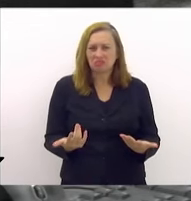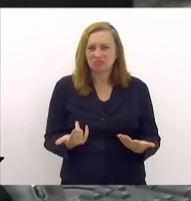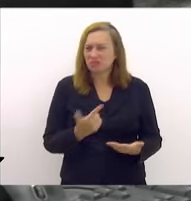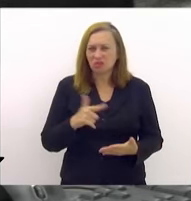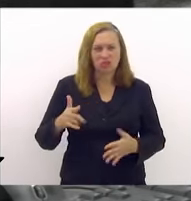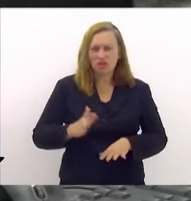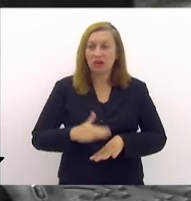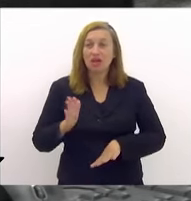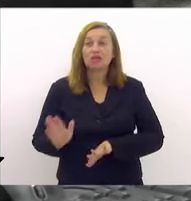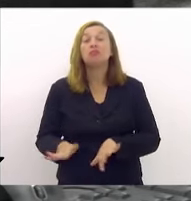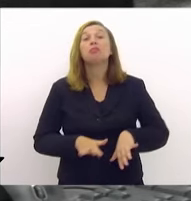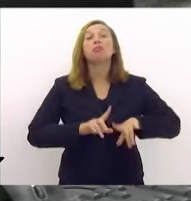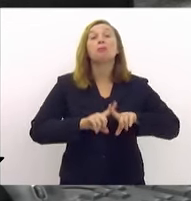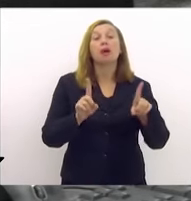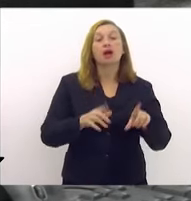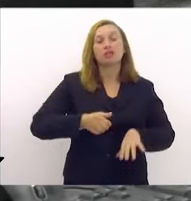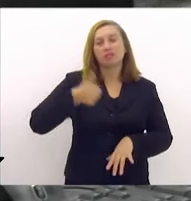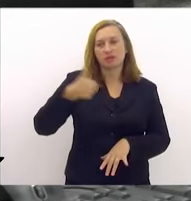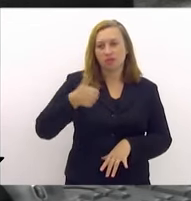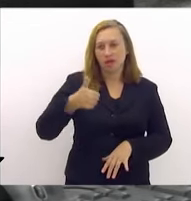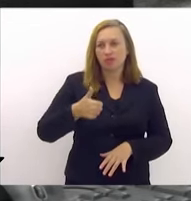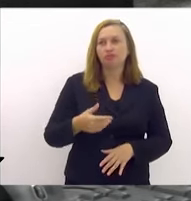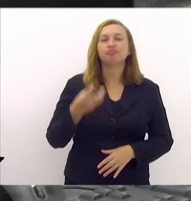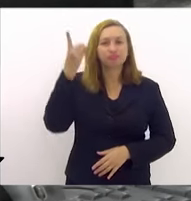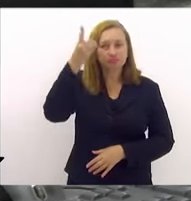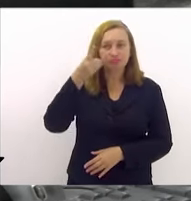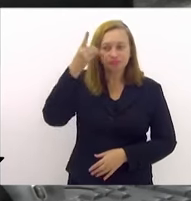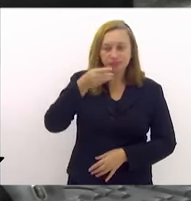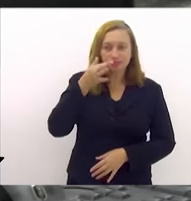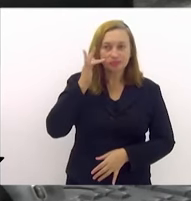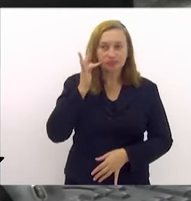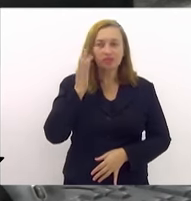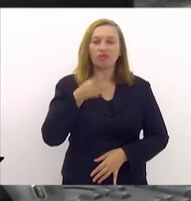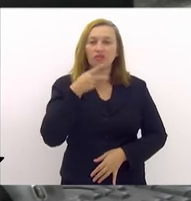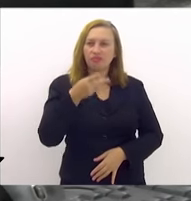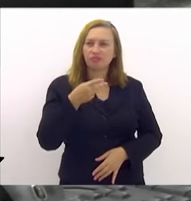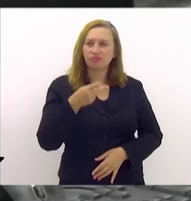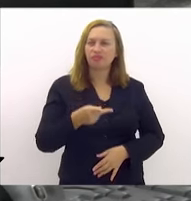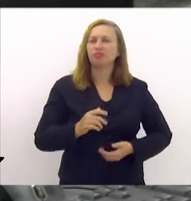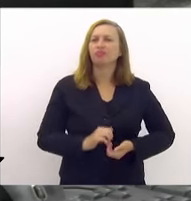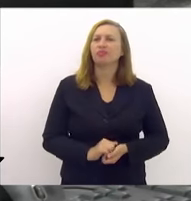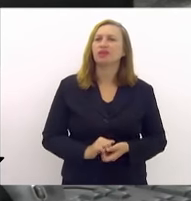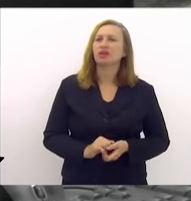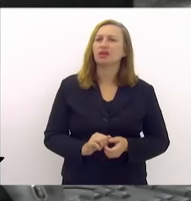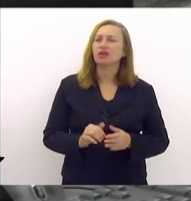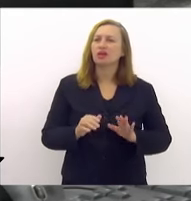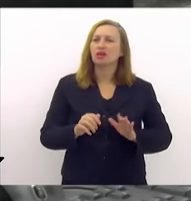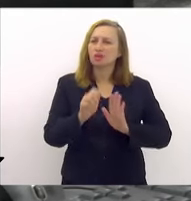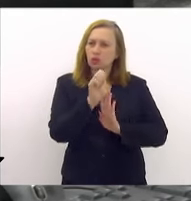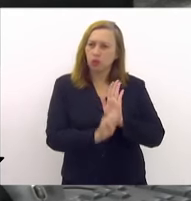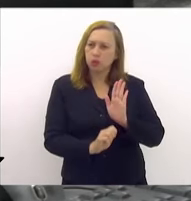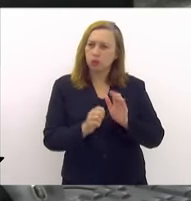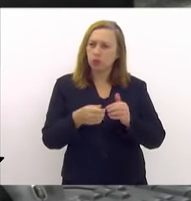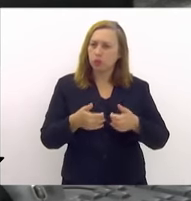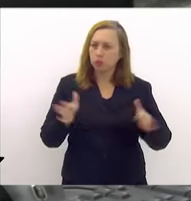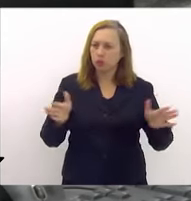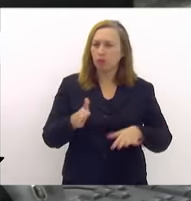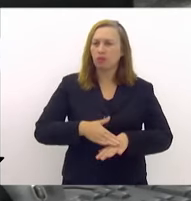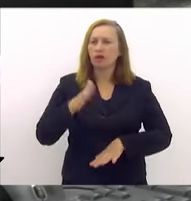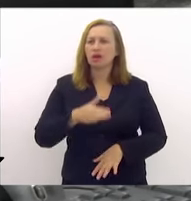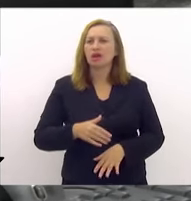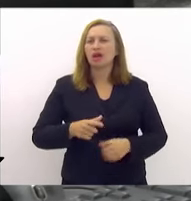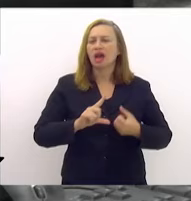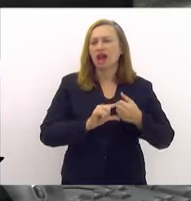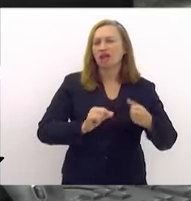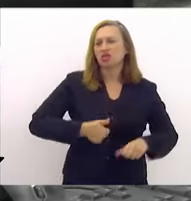Mas acho que, no primeiro lugar, e aí queria que o deputado Serafini contribuísse nisso, ampliar o escopo, porque, ó, artigo 1º caput, poderão